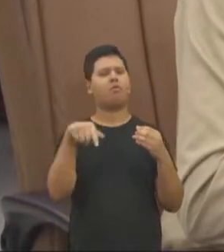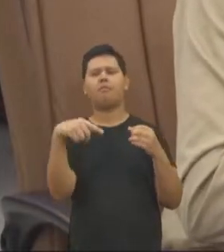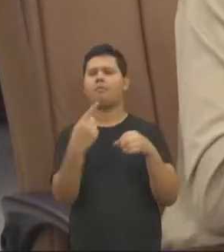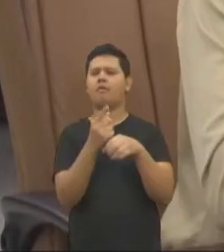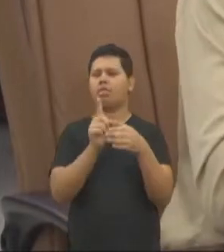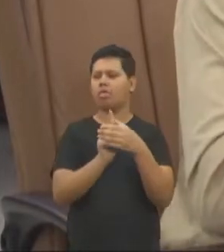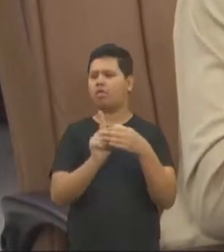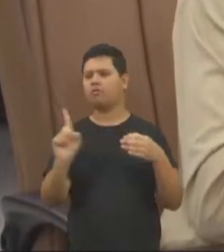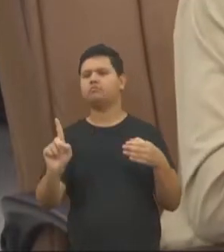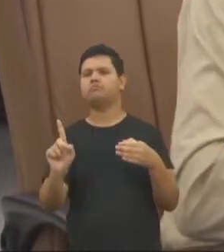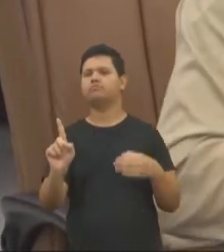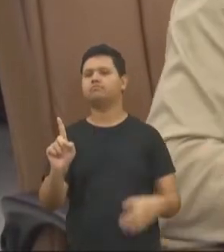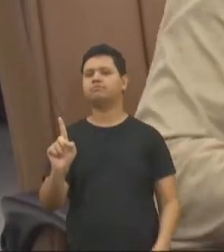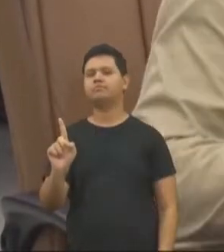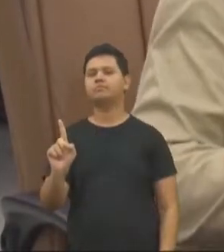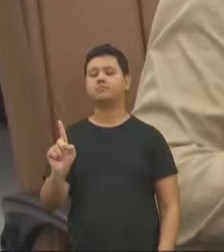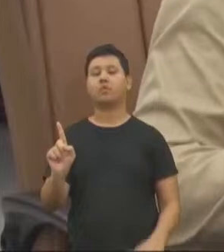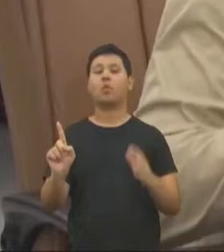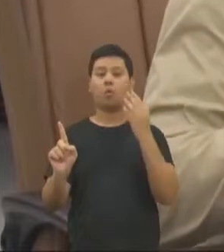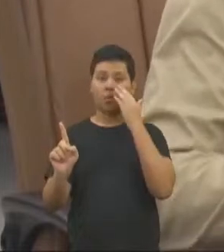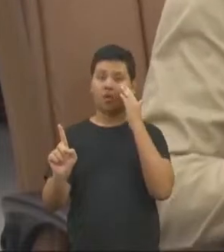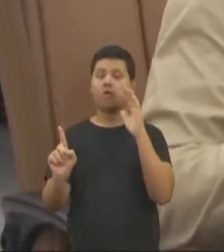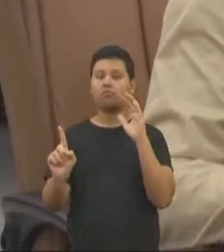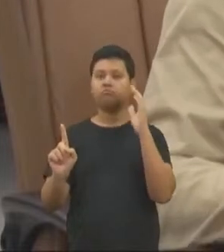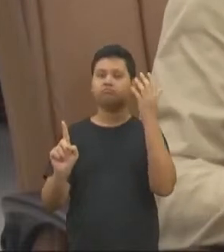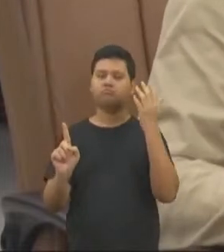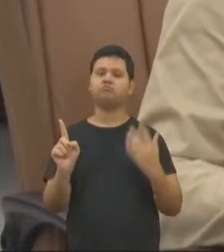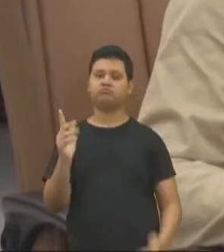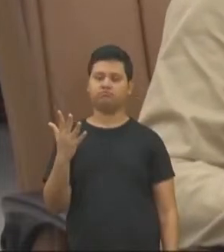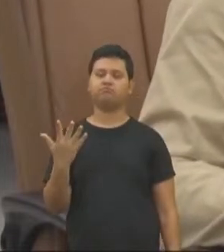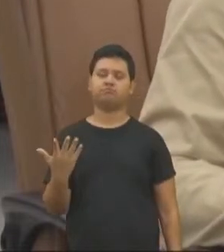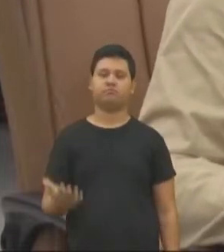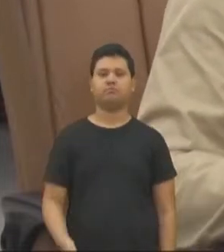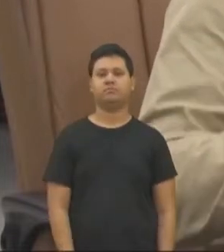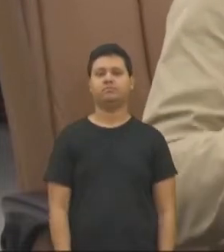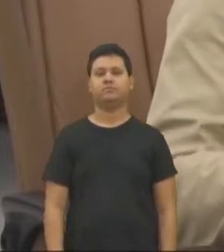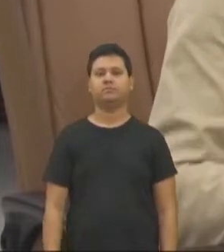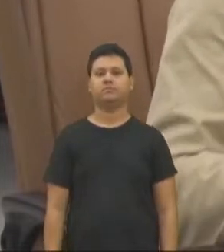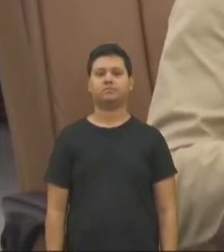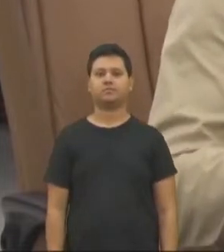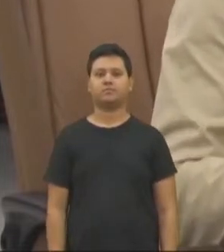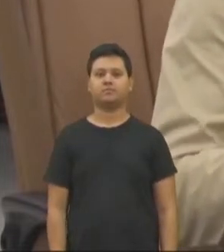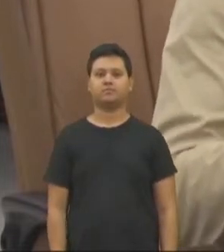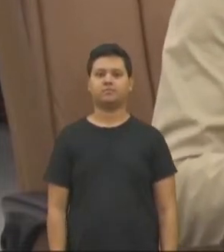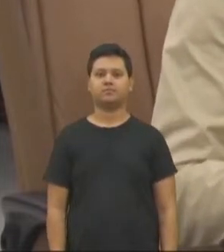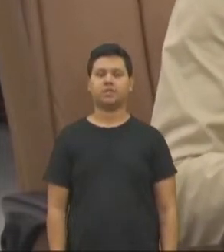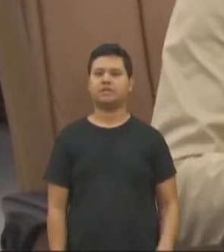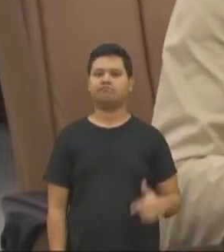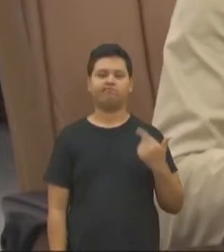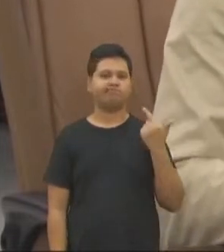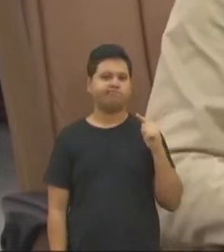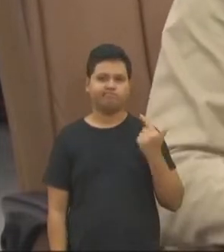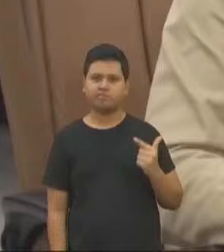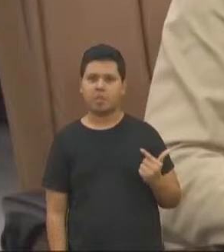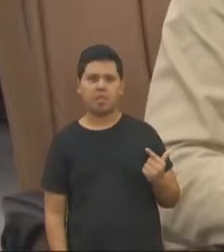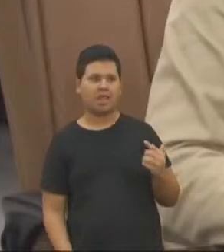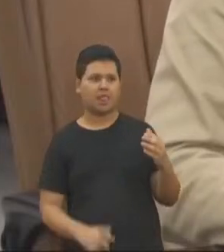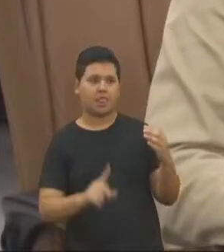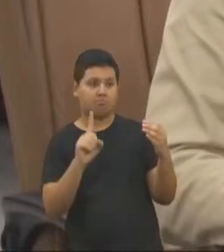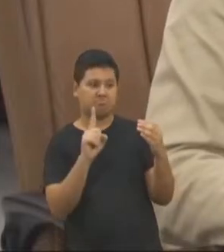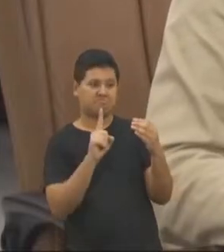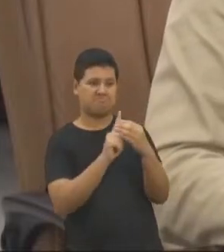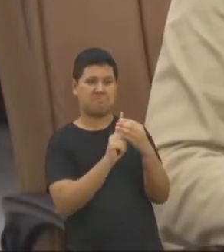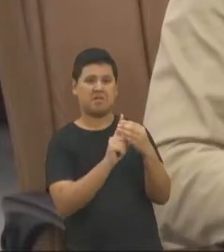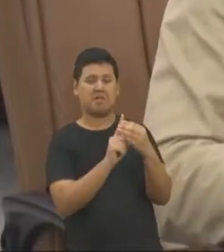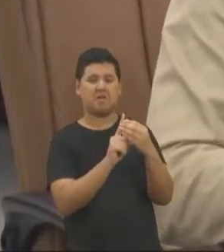dali, não segui para frente. Até ali foi o máximo de fazer isso aí. Olha, não tem condições de entrar dentro